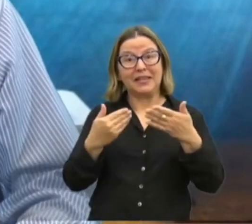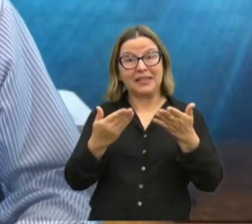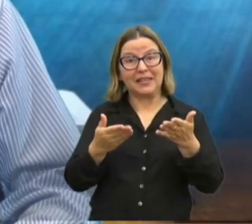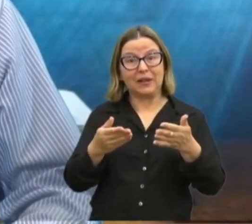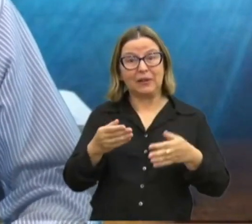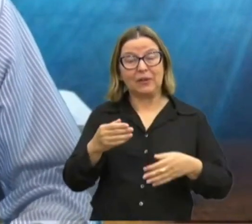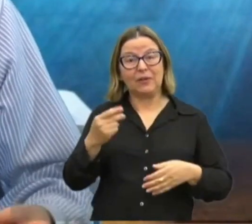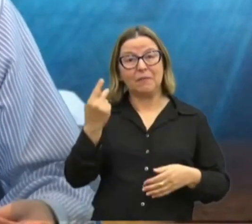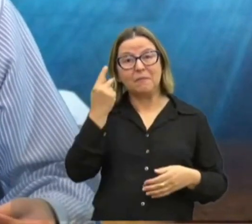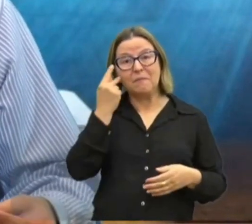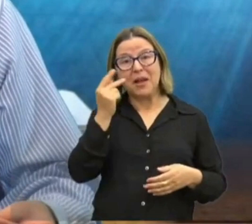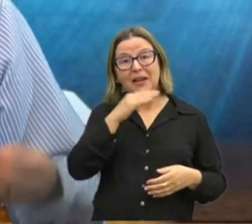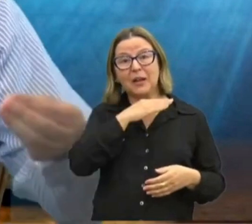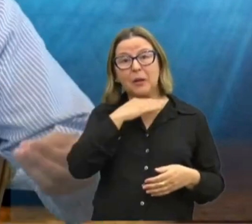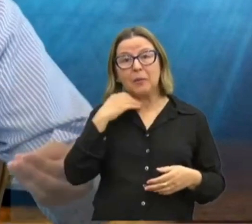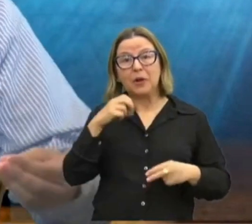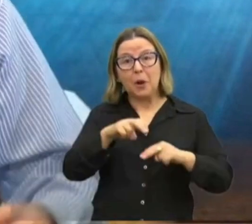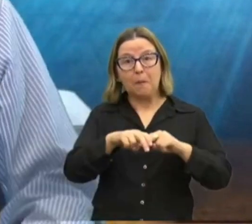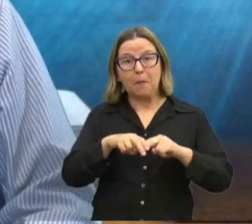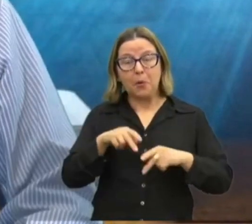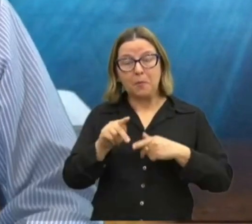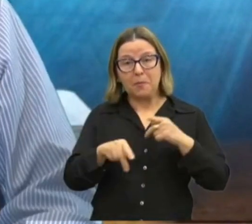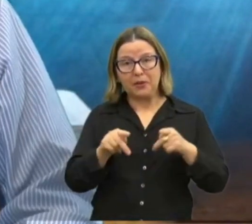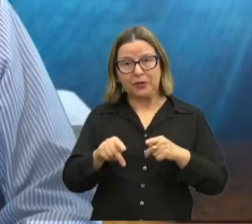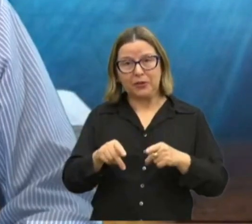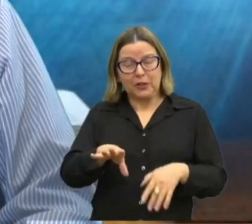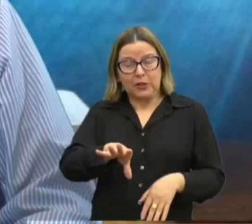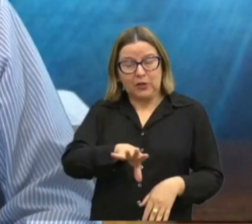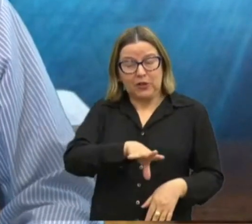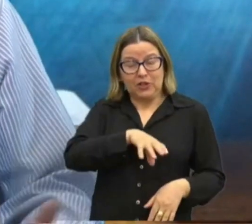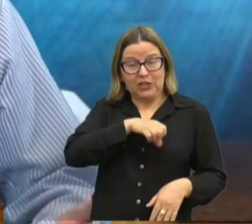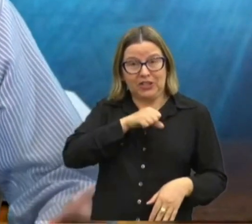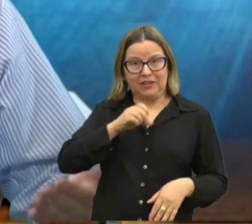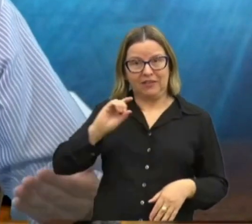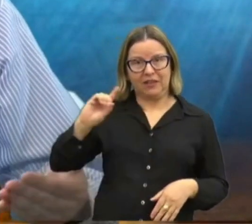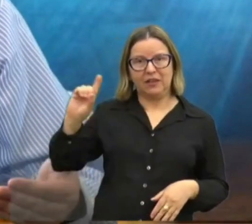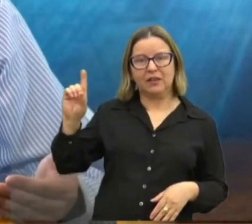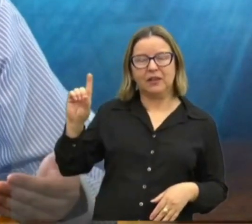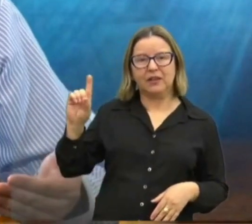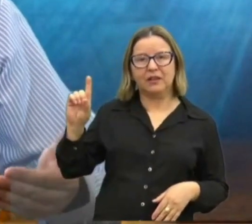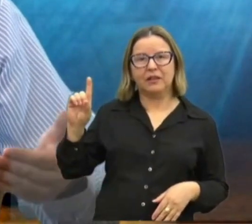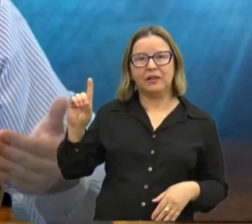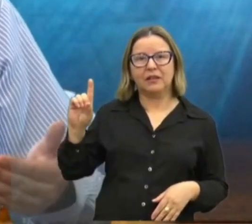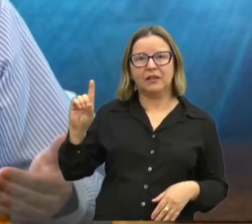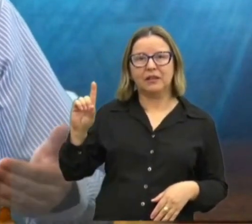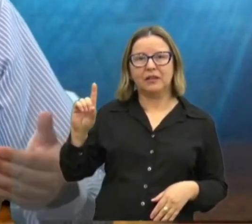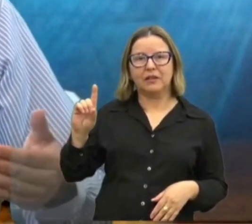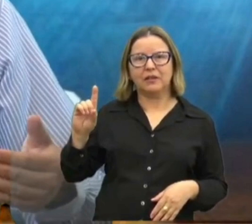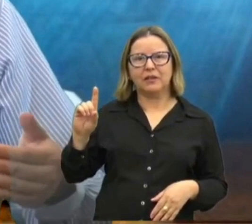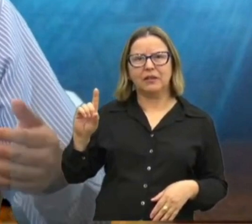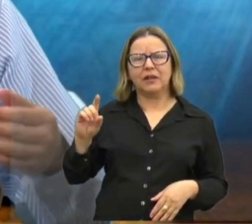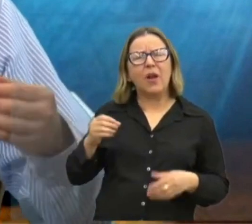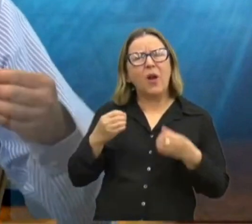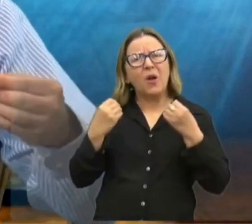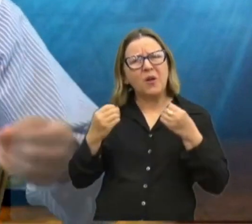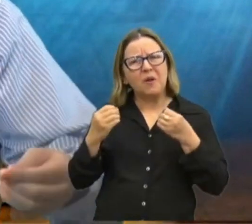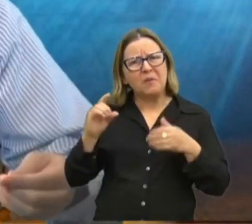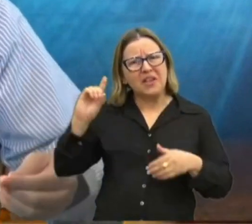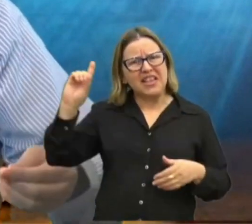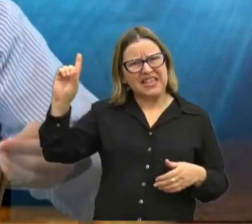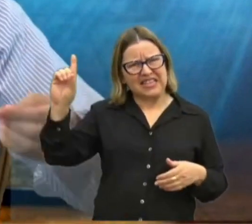pessoas que odiavam Deus, como que ele vai se recusar